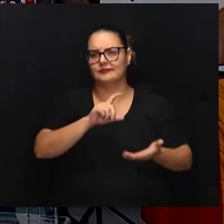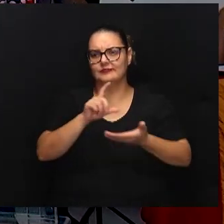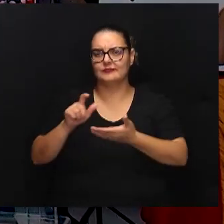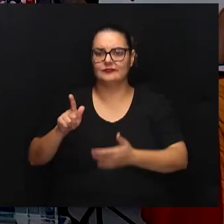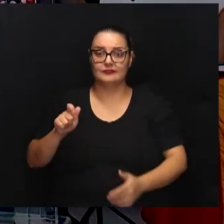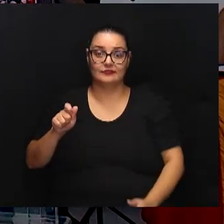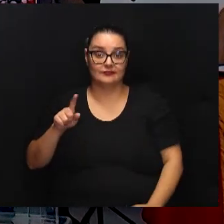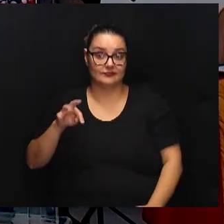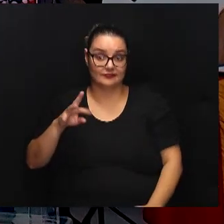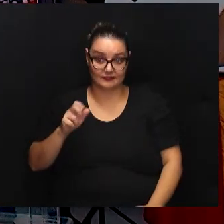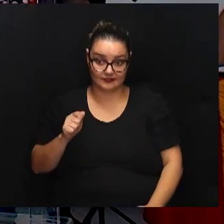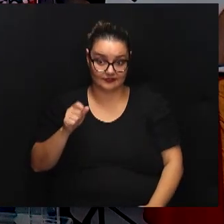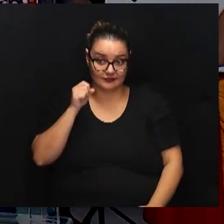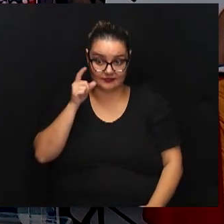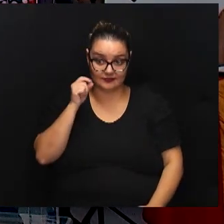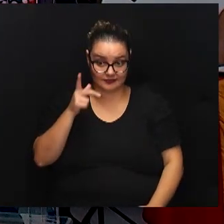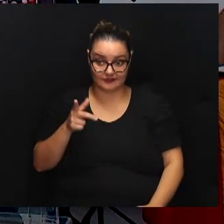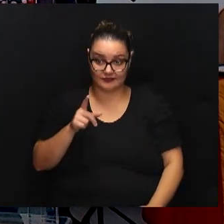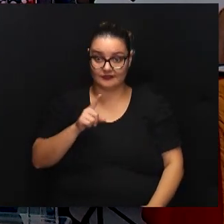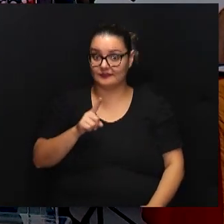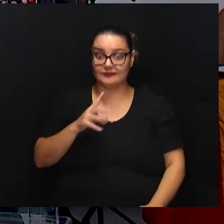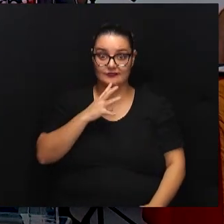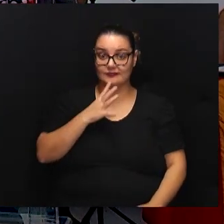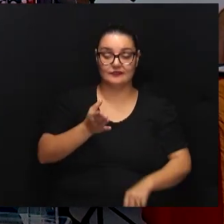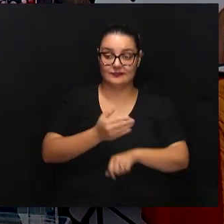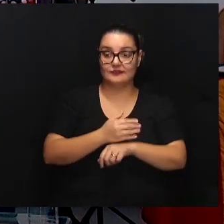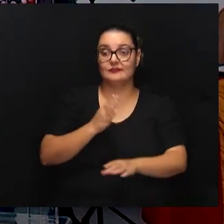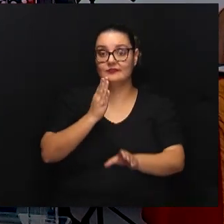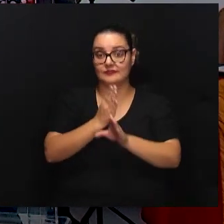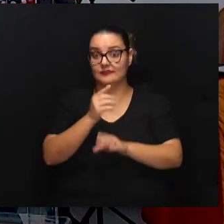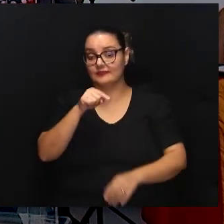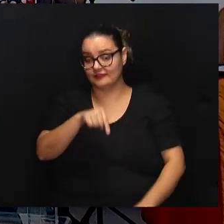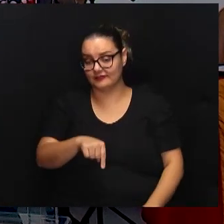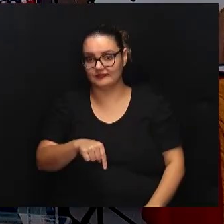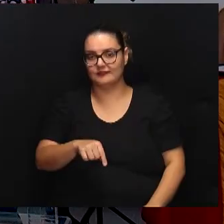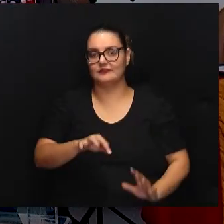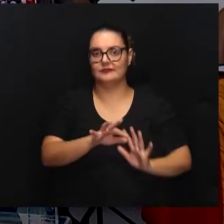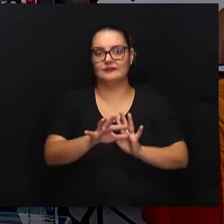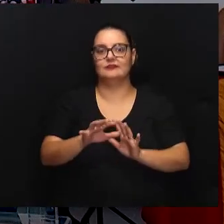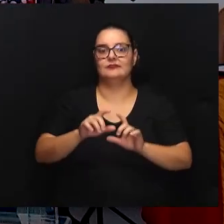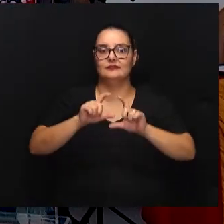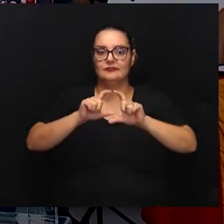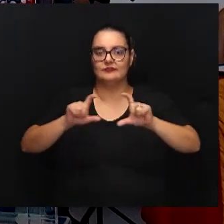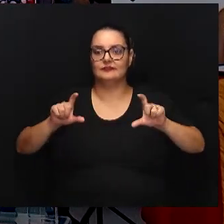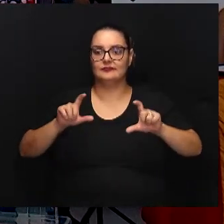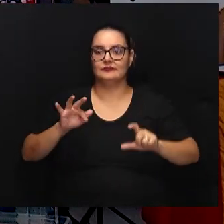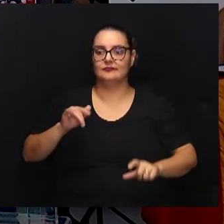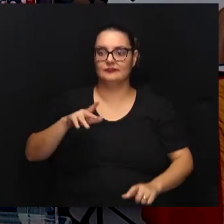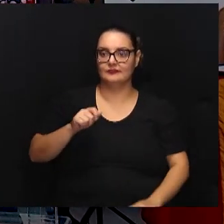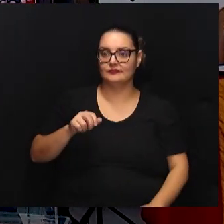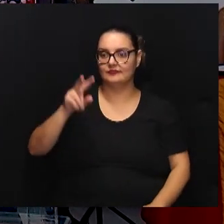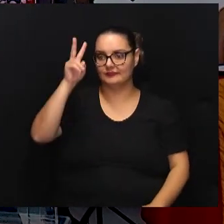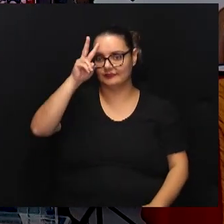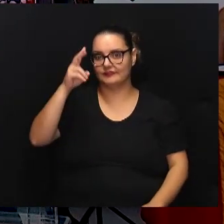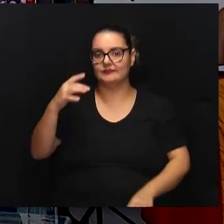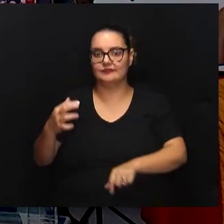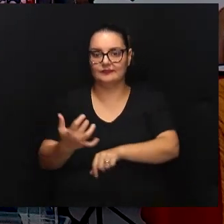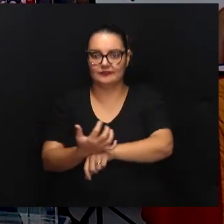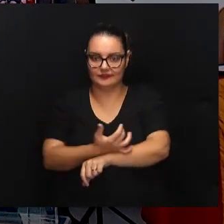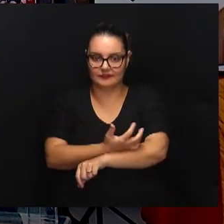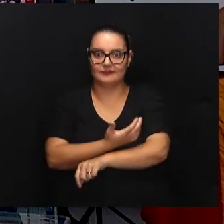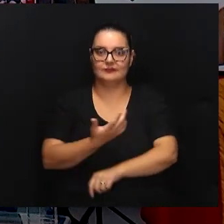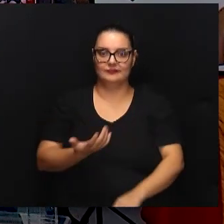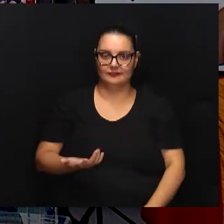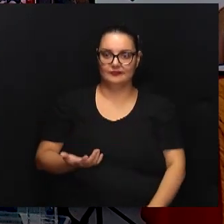a imagem que aparece, as ratinhas, que nós não conhecíamos na parada. A faixa, é importante, isso é